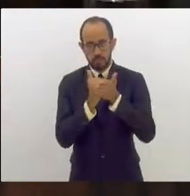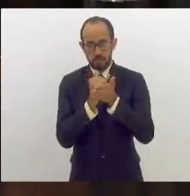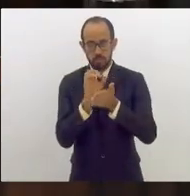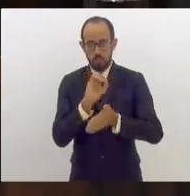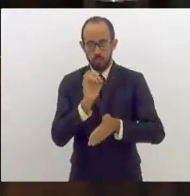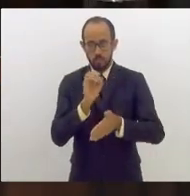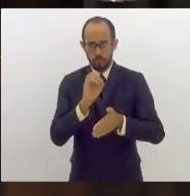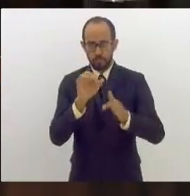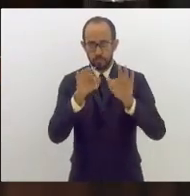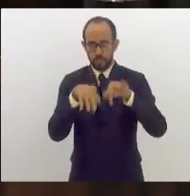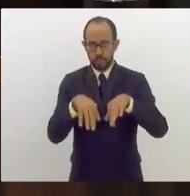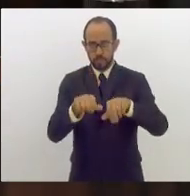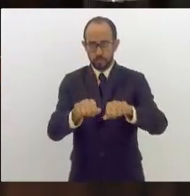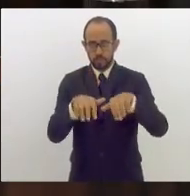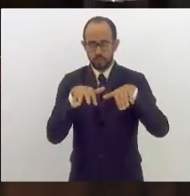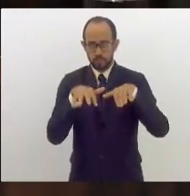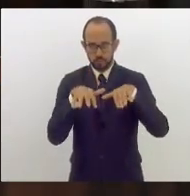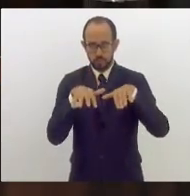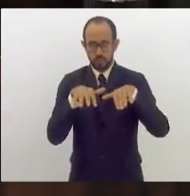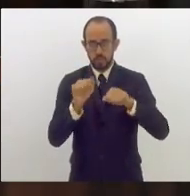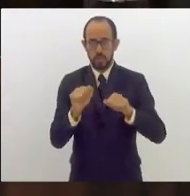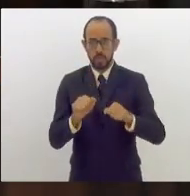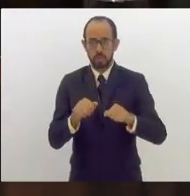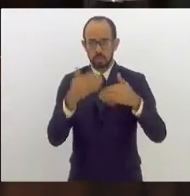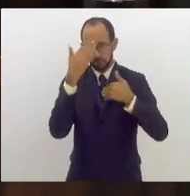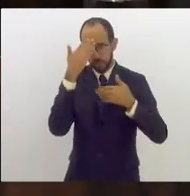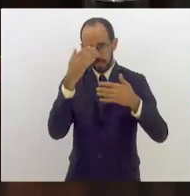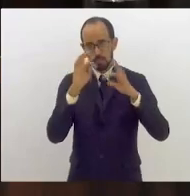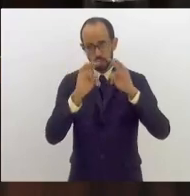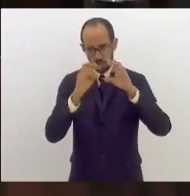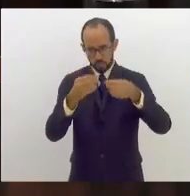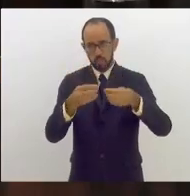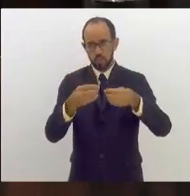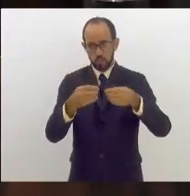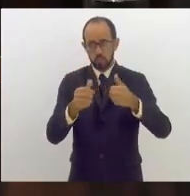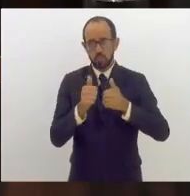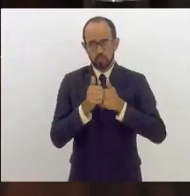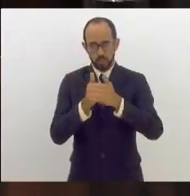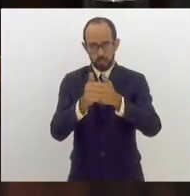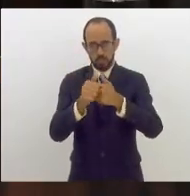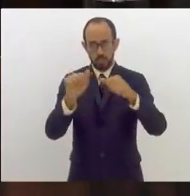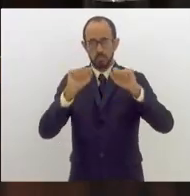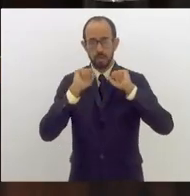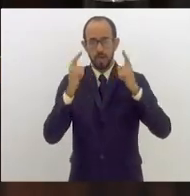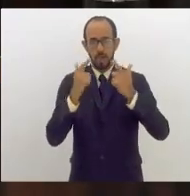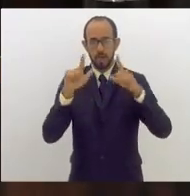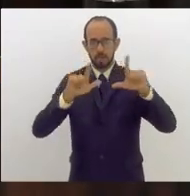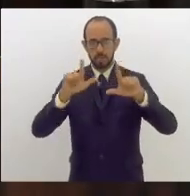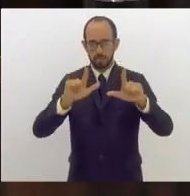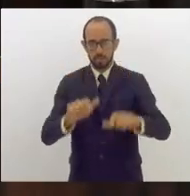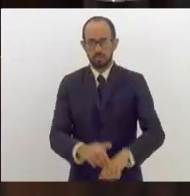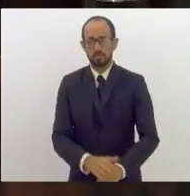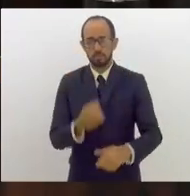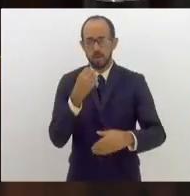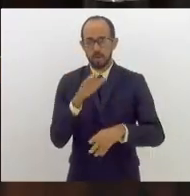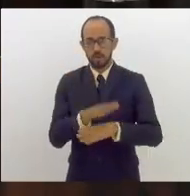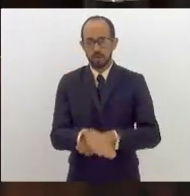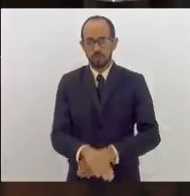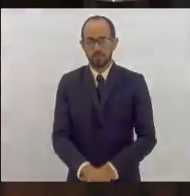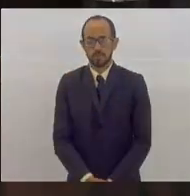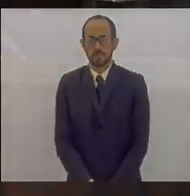inscritos encerra-se o expediente final obrigada a todos e todos que nos acompanham pela TV Alerta Boa tarde